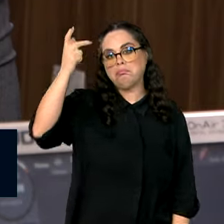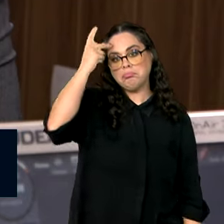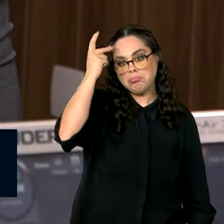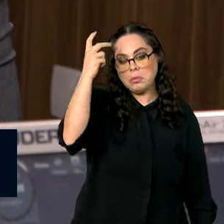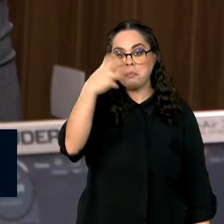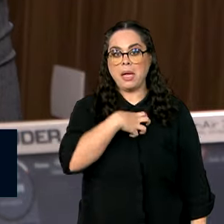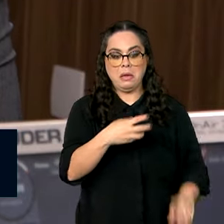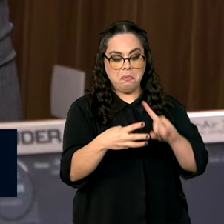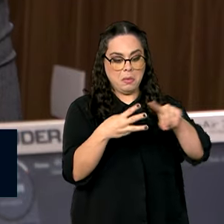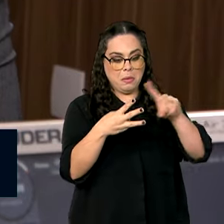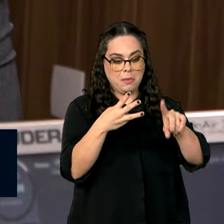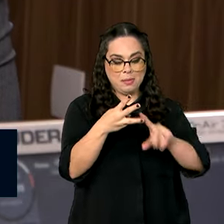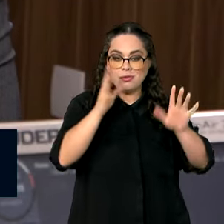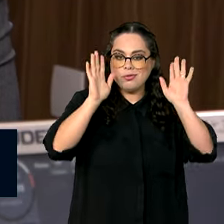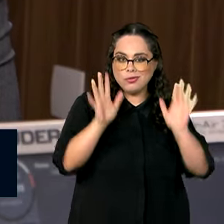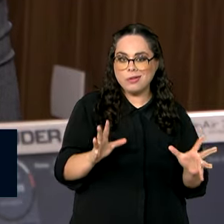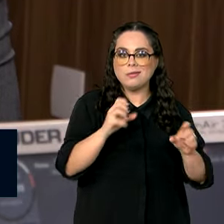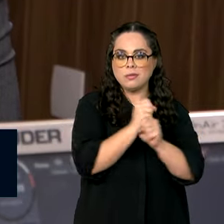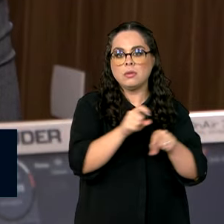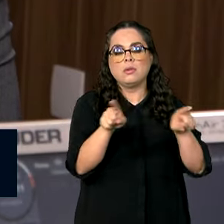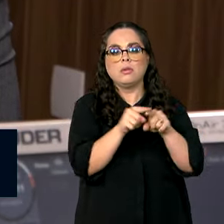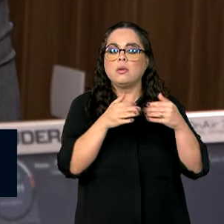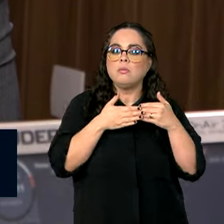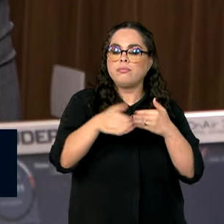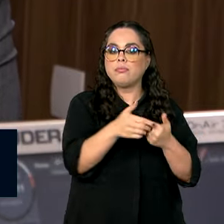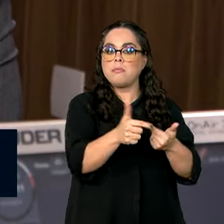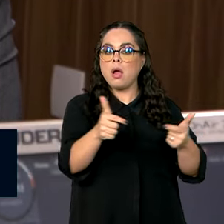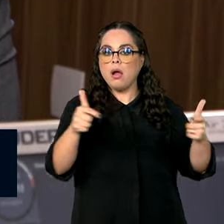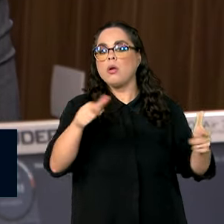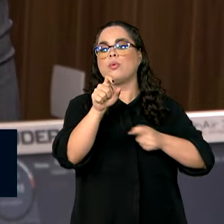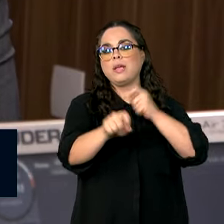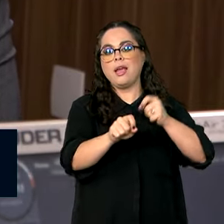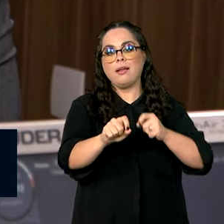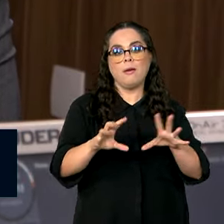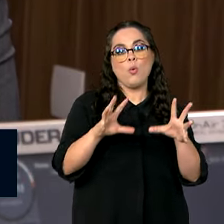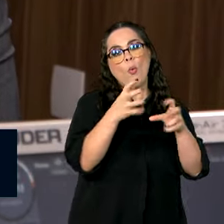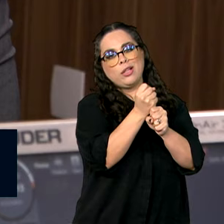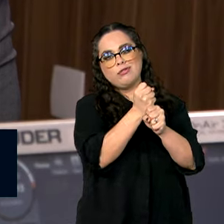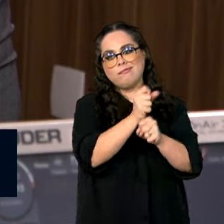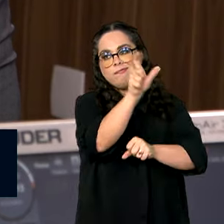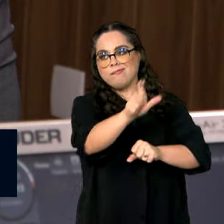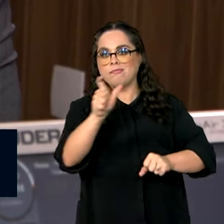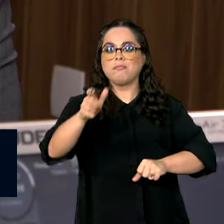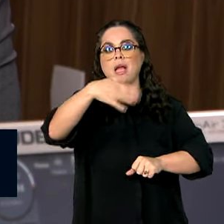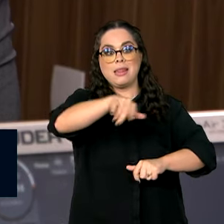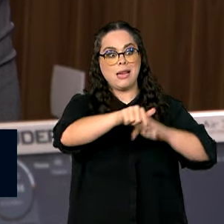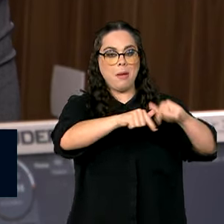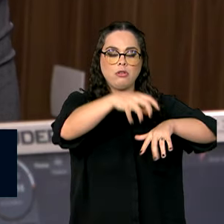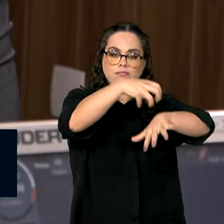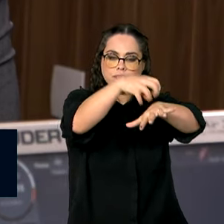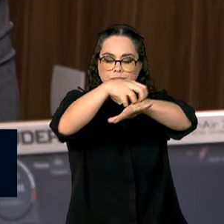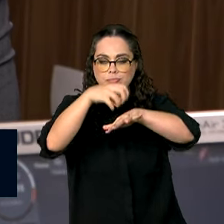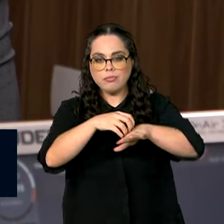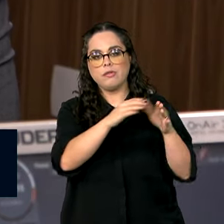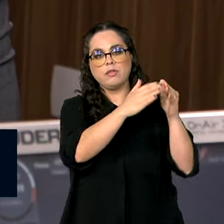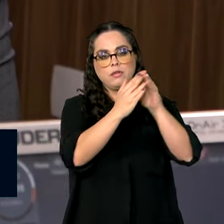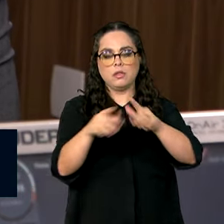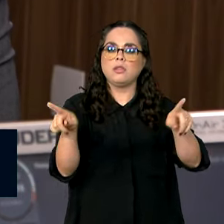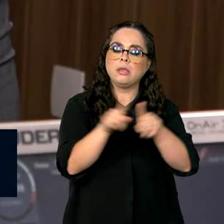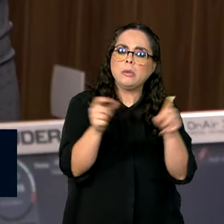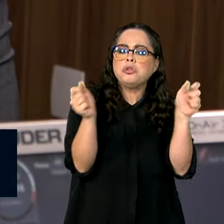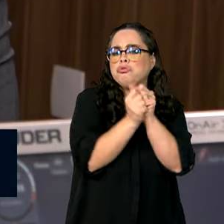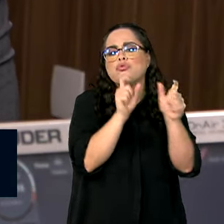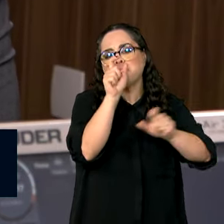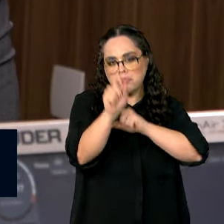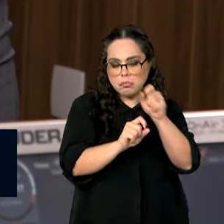Bahia e a gente pretende ampliar cada vez mais o número de agências em favelas e junto com essas agências a gente